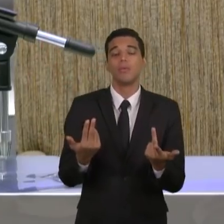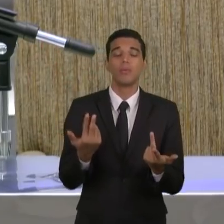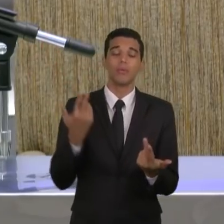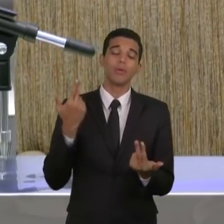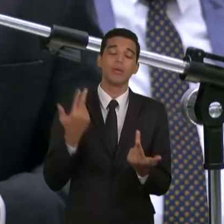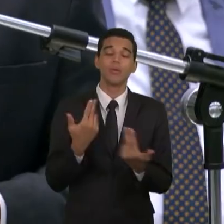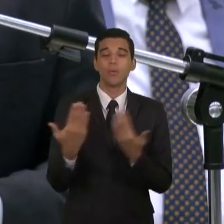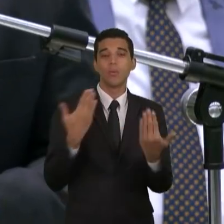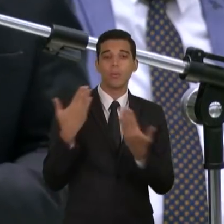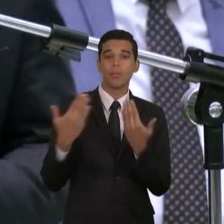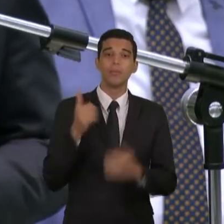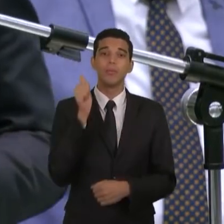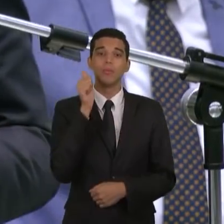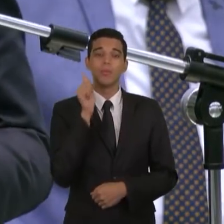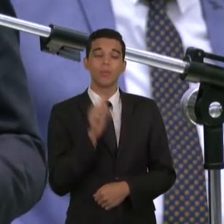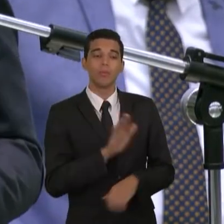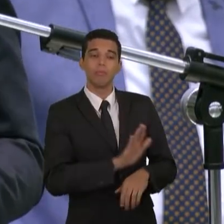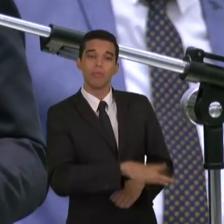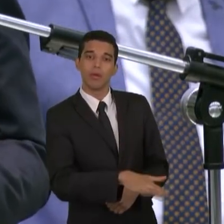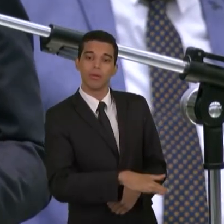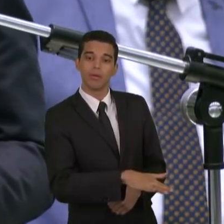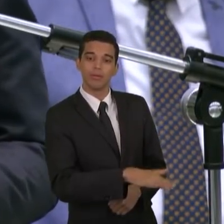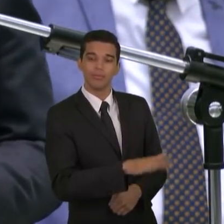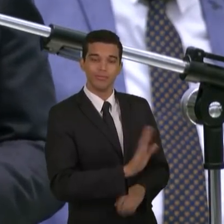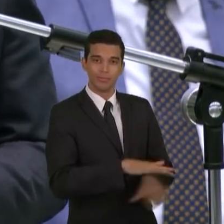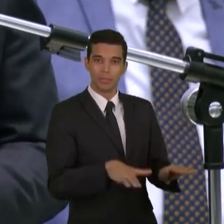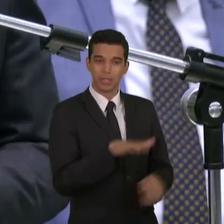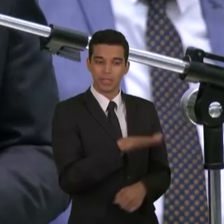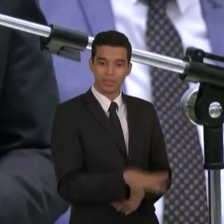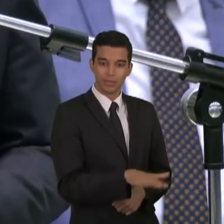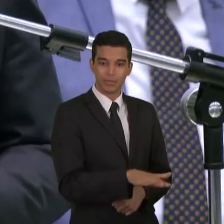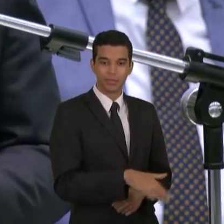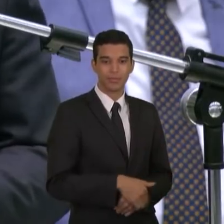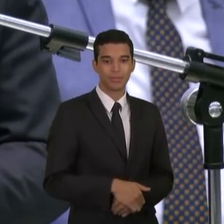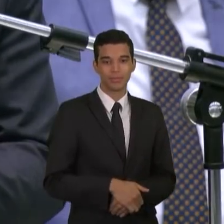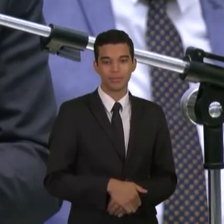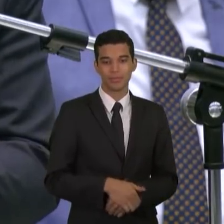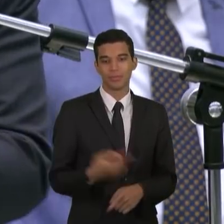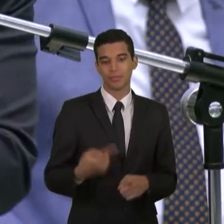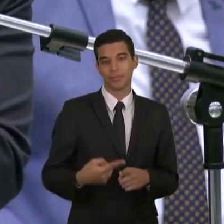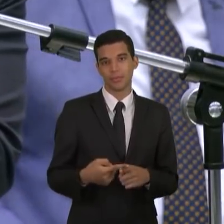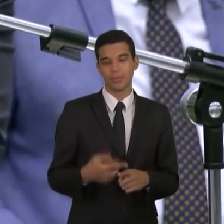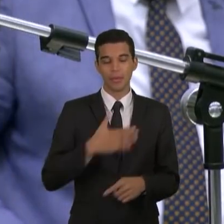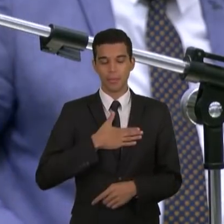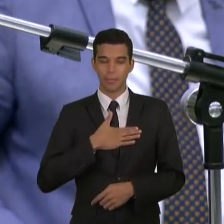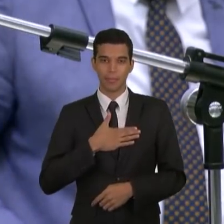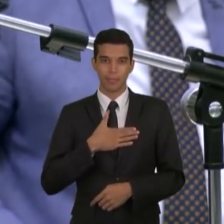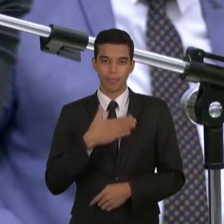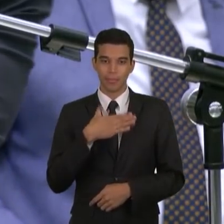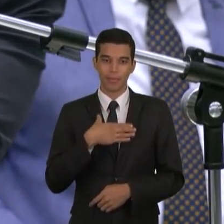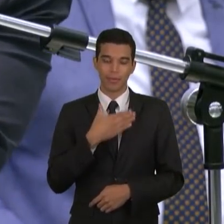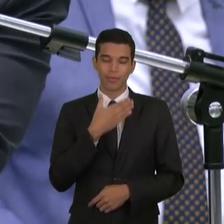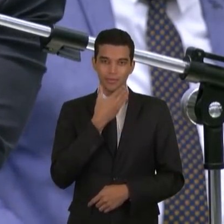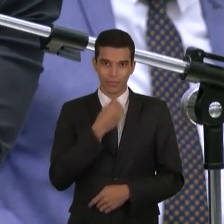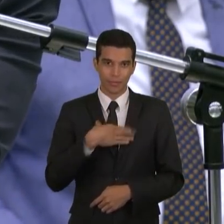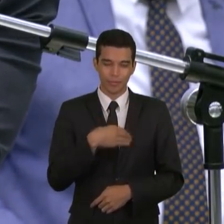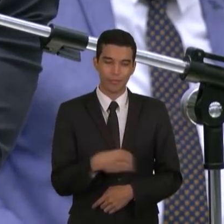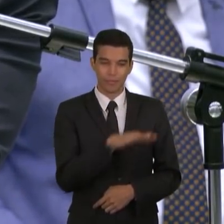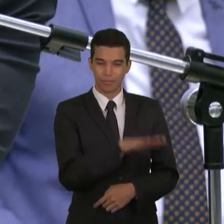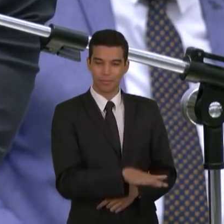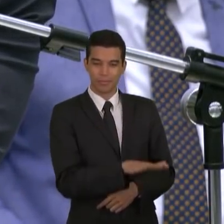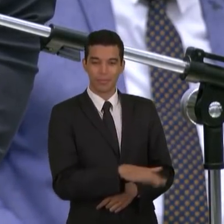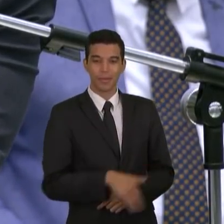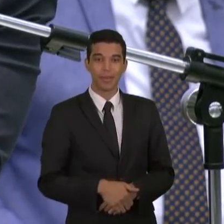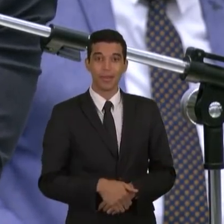e é como o quem tem criança pequena que sabe meu filho quando eu boto ele em cima de alguma